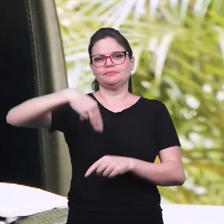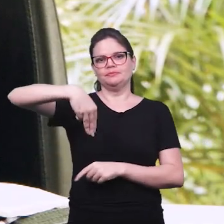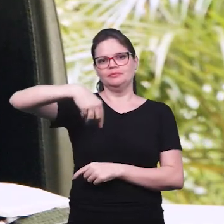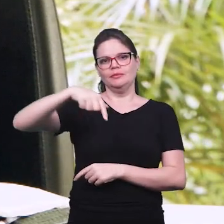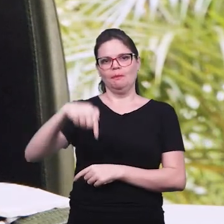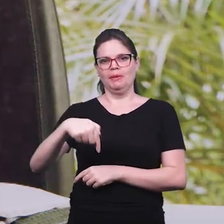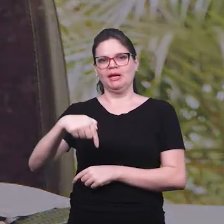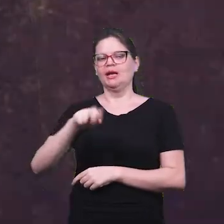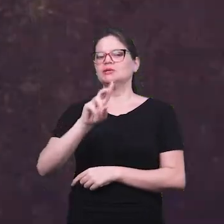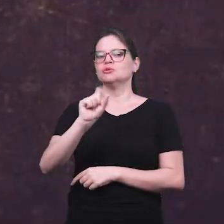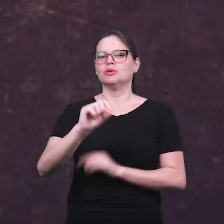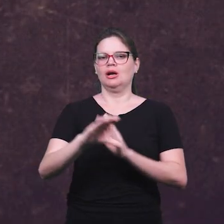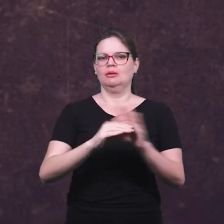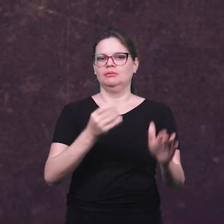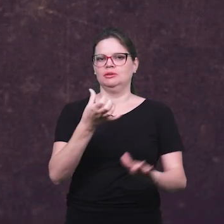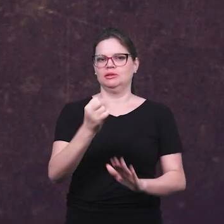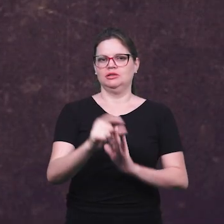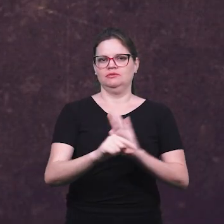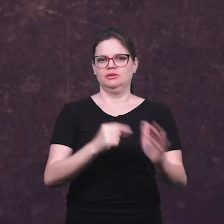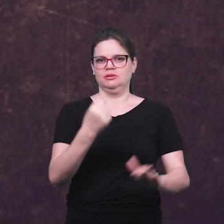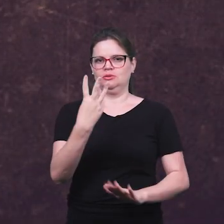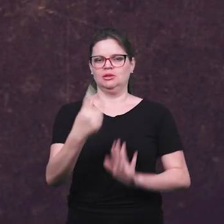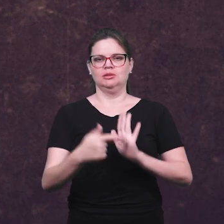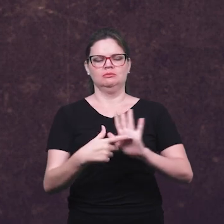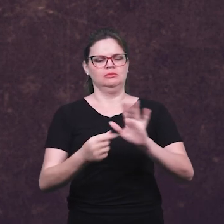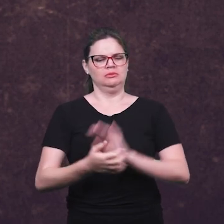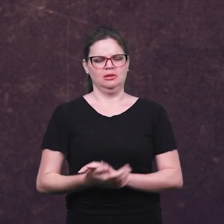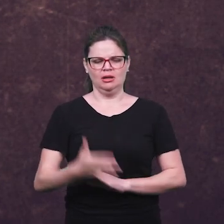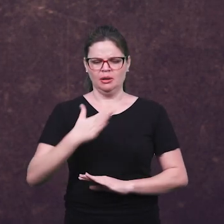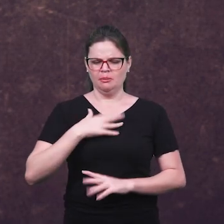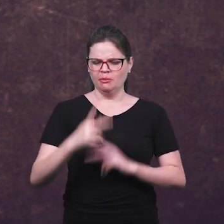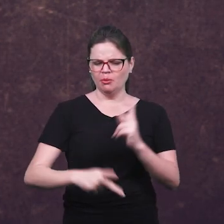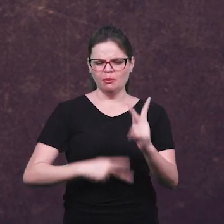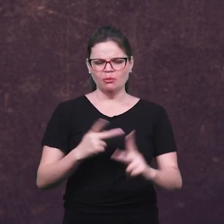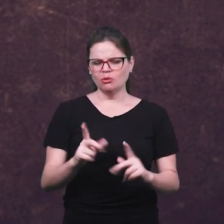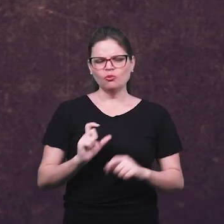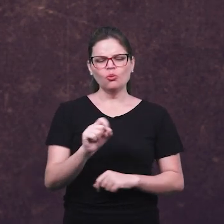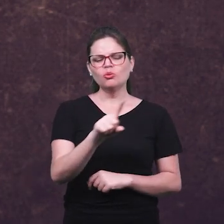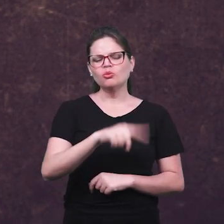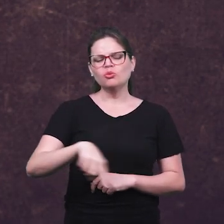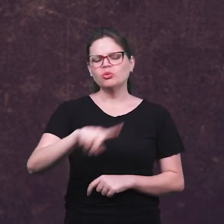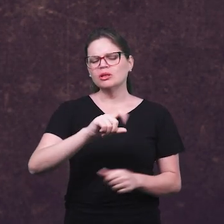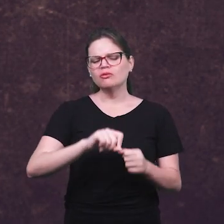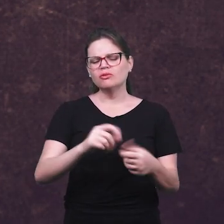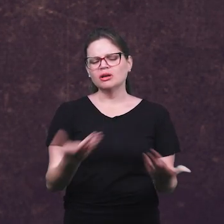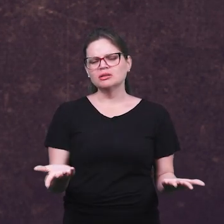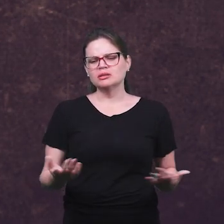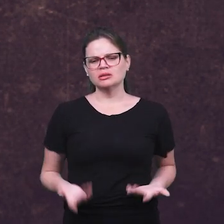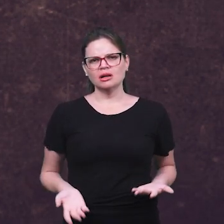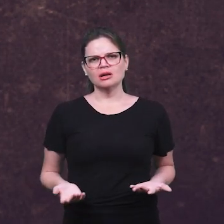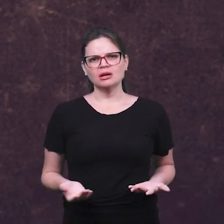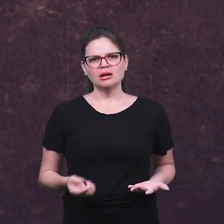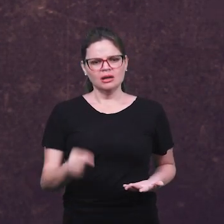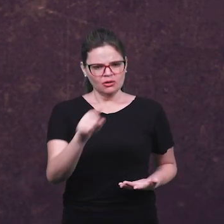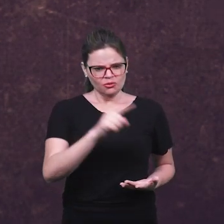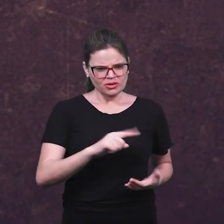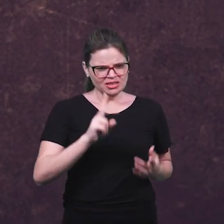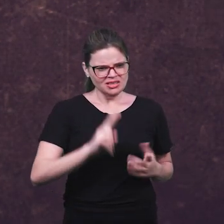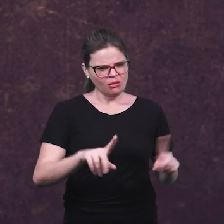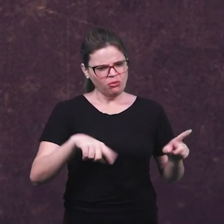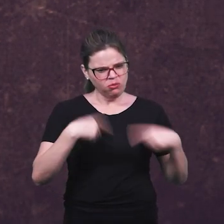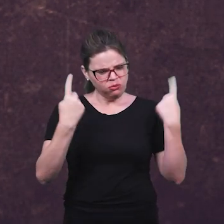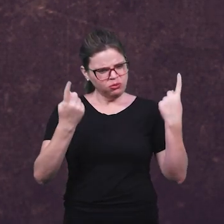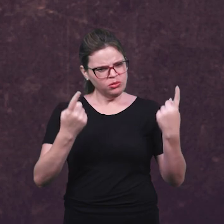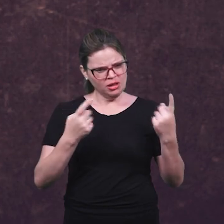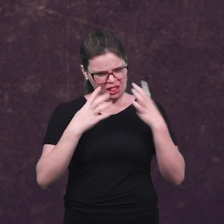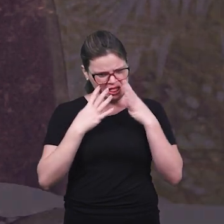6,3 diz assim: o meu povo que tenho feito e que te enfadei, testifica contra mim. E